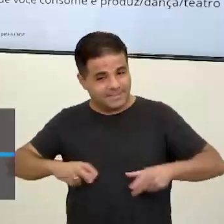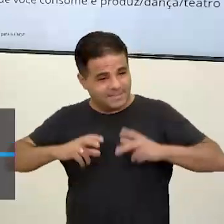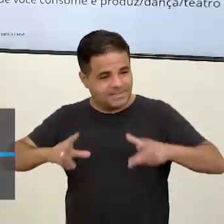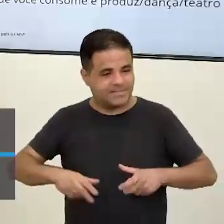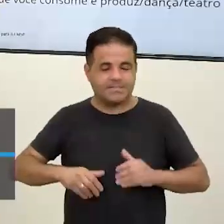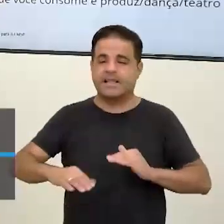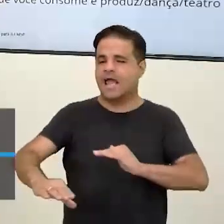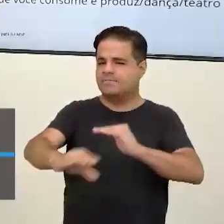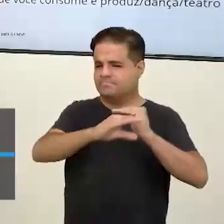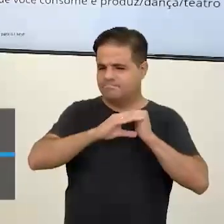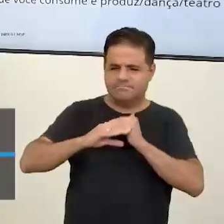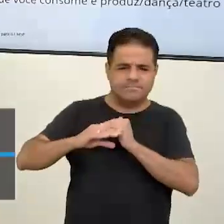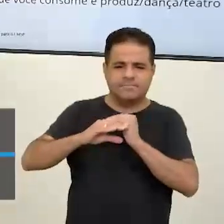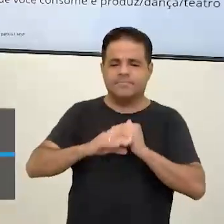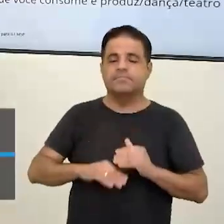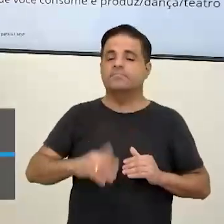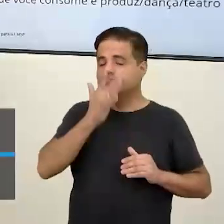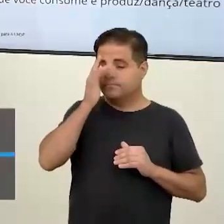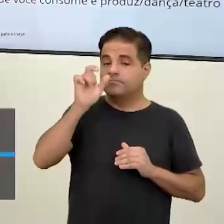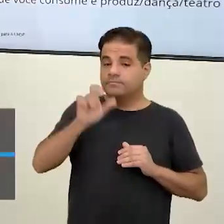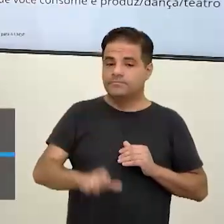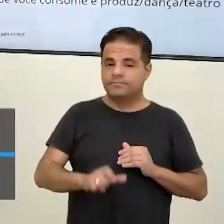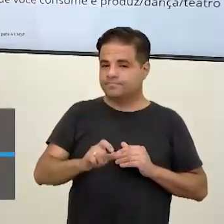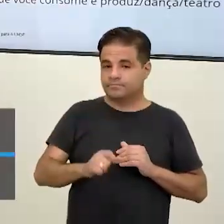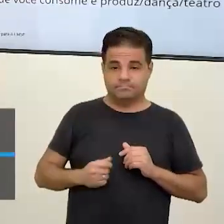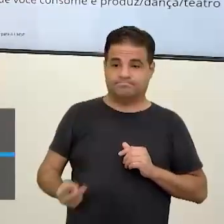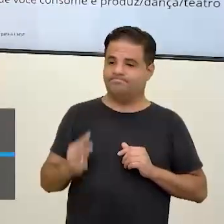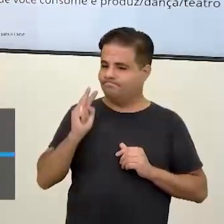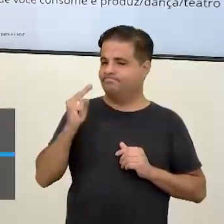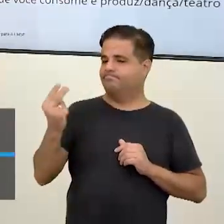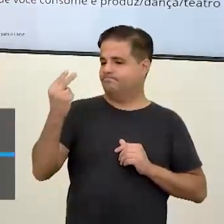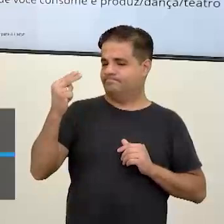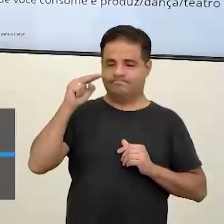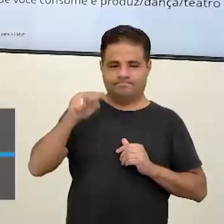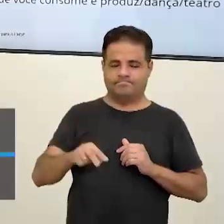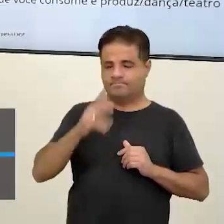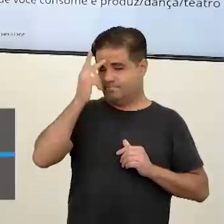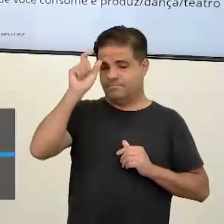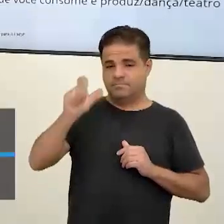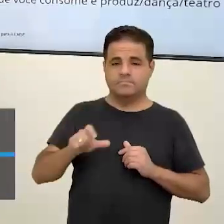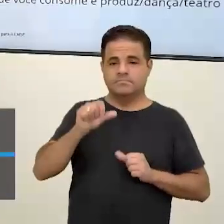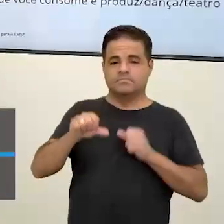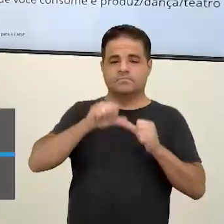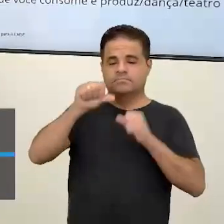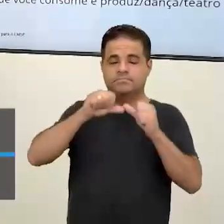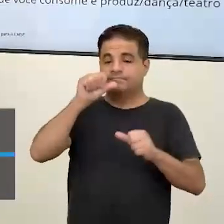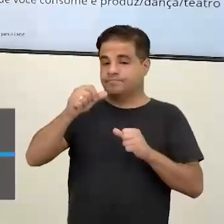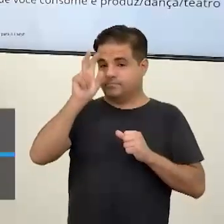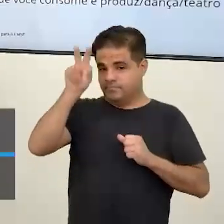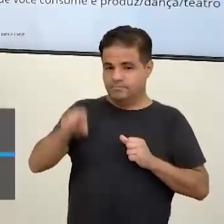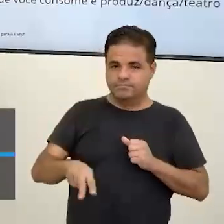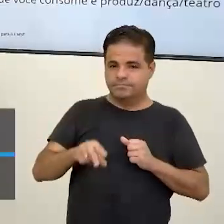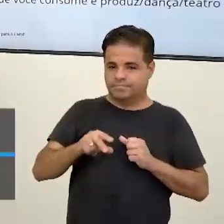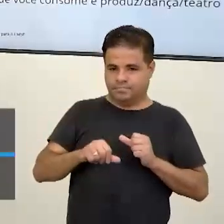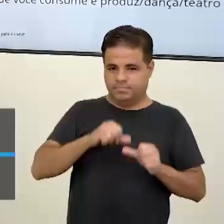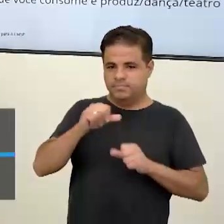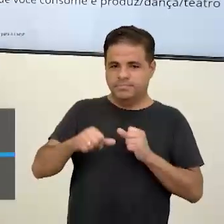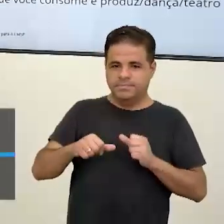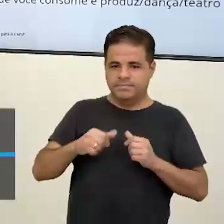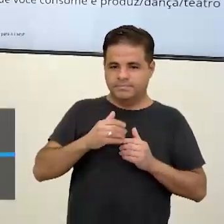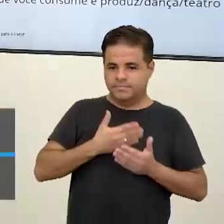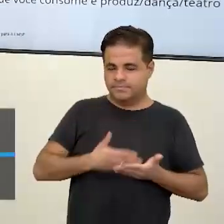consumo alienado, que o indivíduo ele não se veja como seres transformadores, não se veja